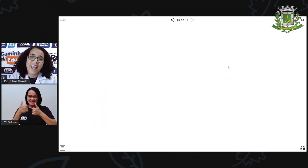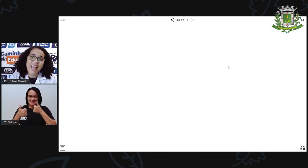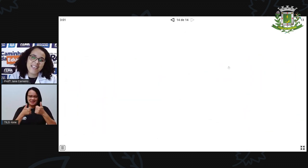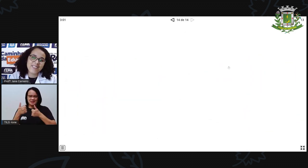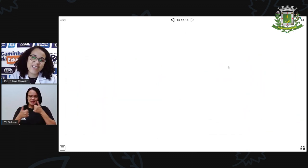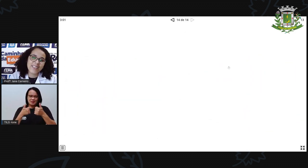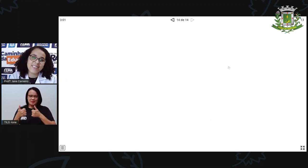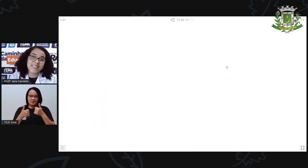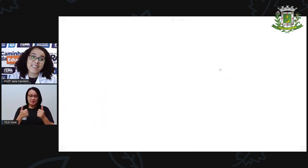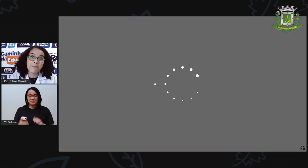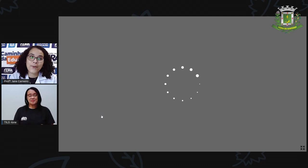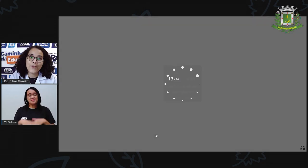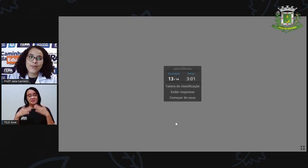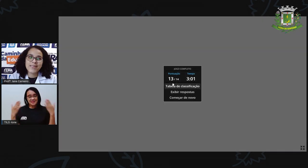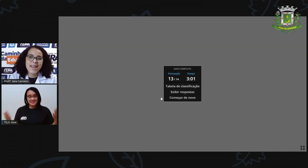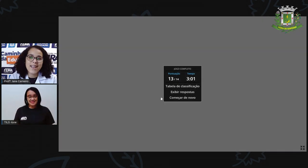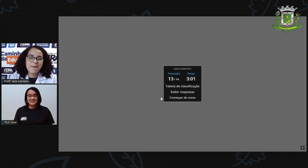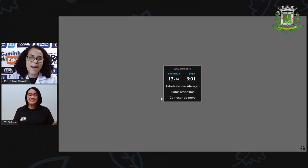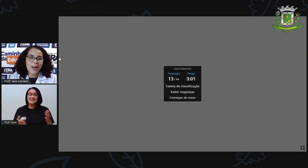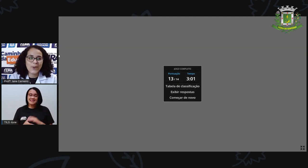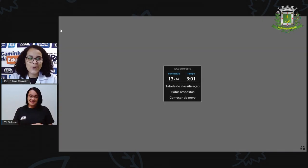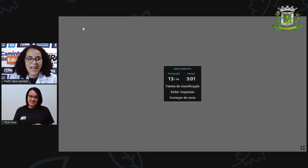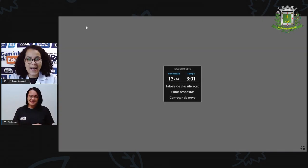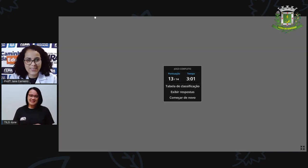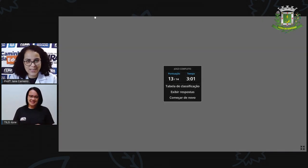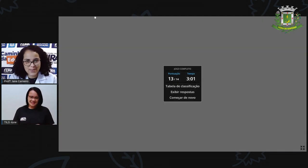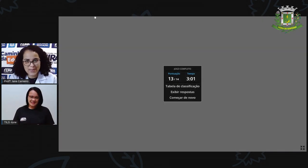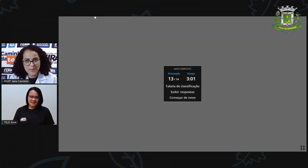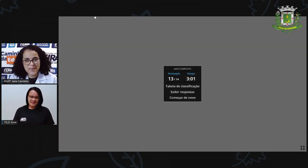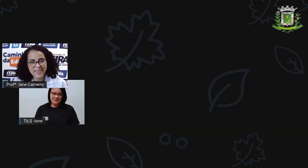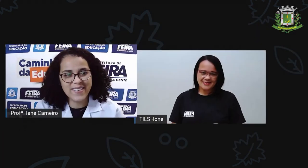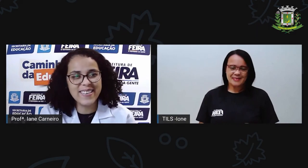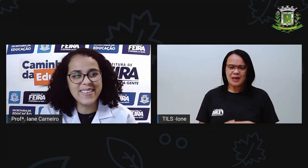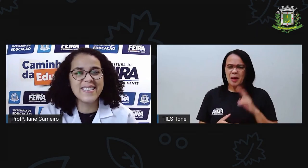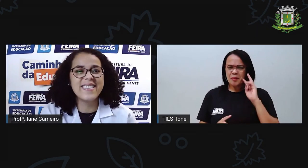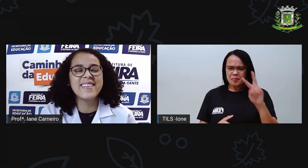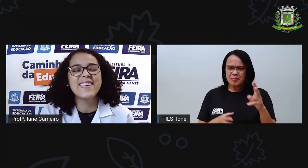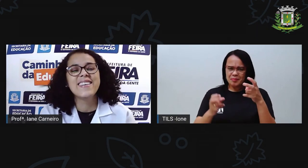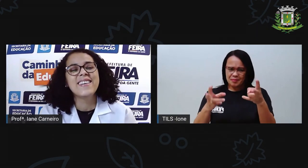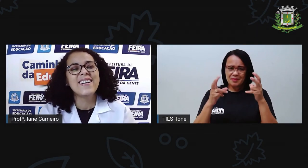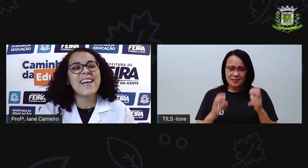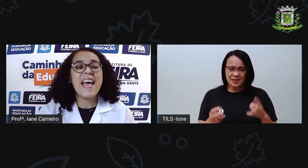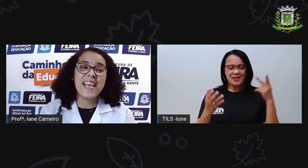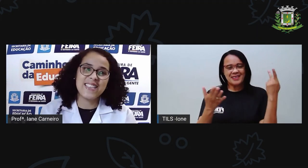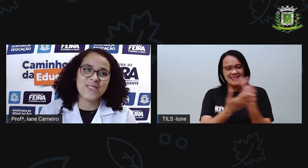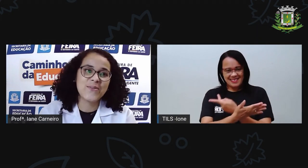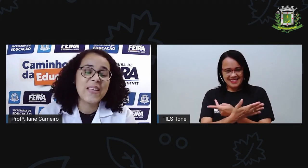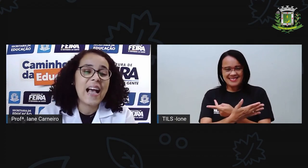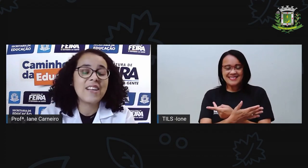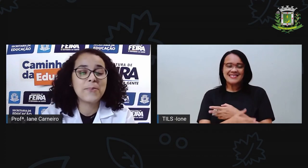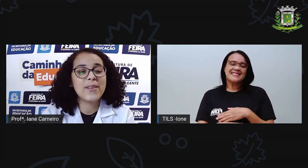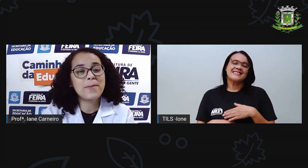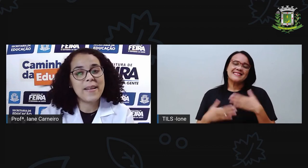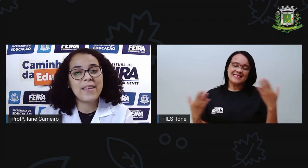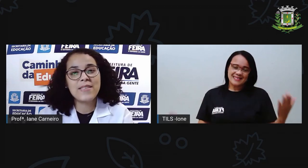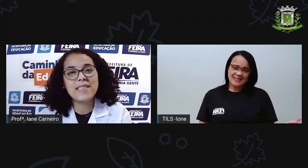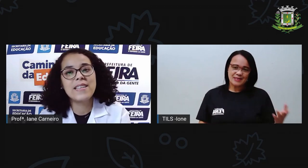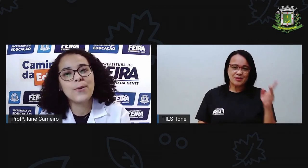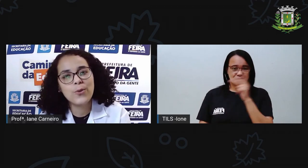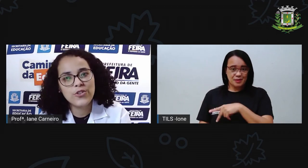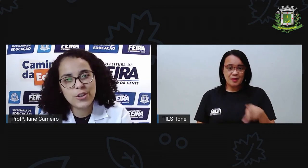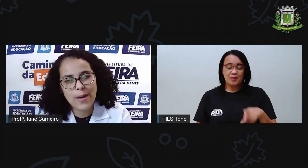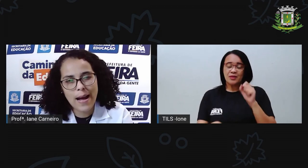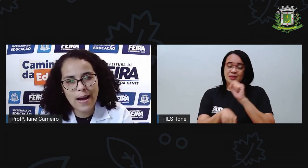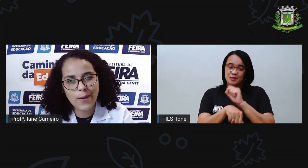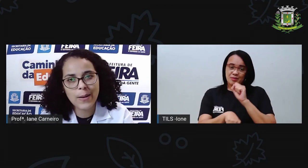É isso, crianças. A Pró sem querer marcou no errado. Vocês perceberam? É isso. A Pró espera que vocês